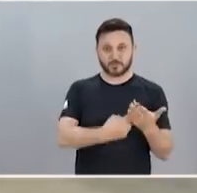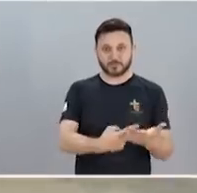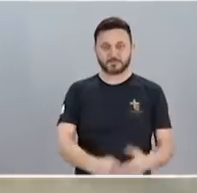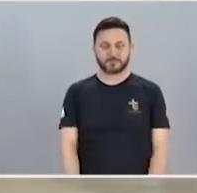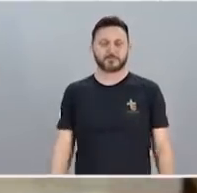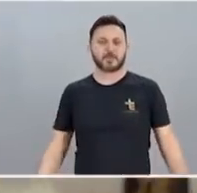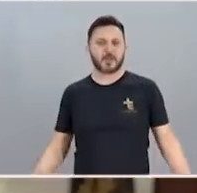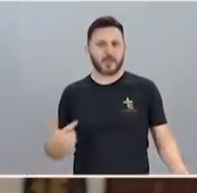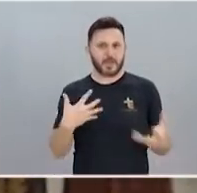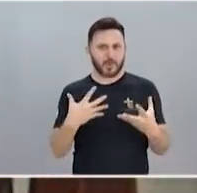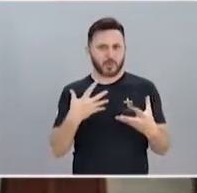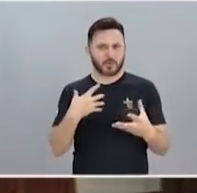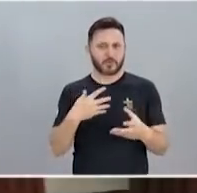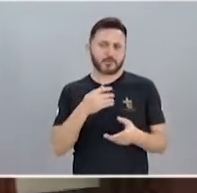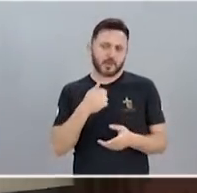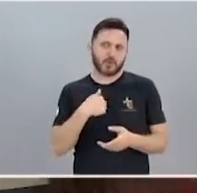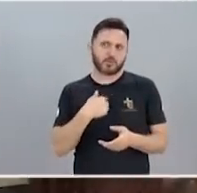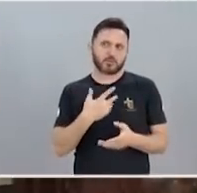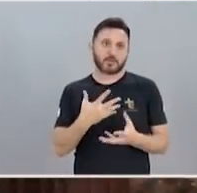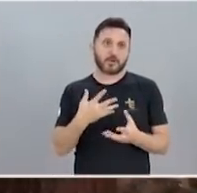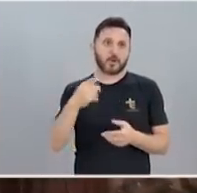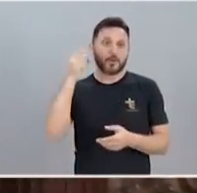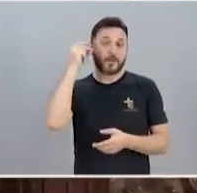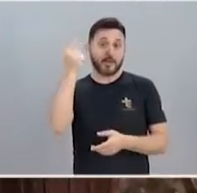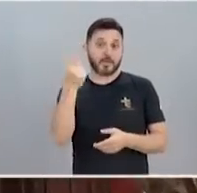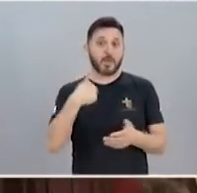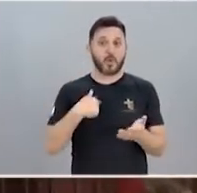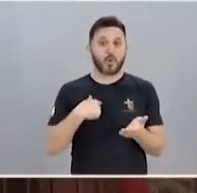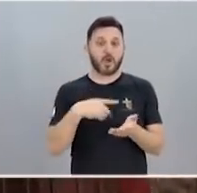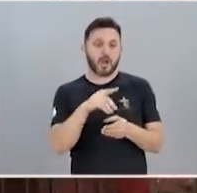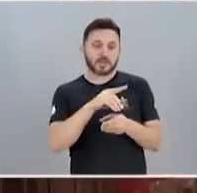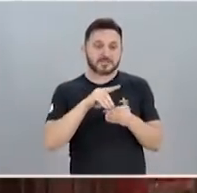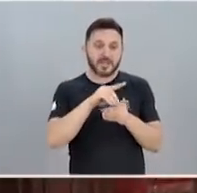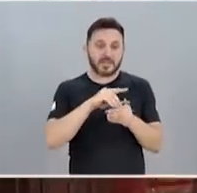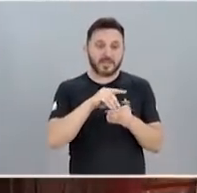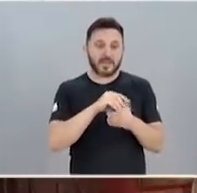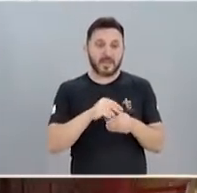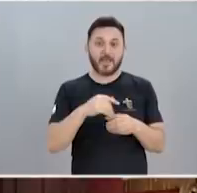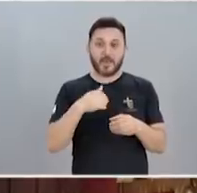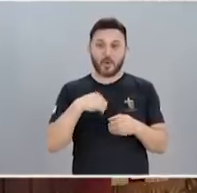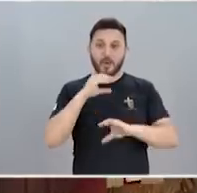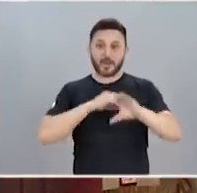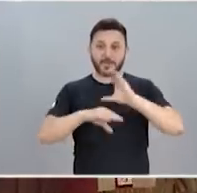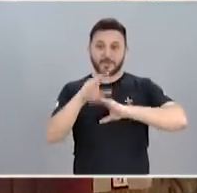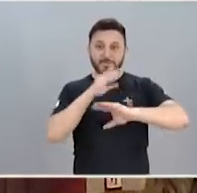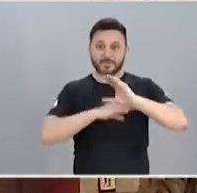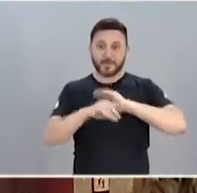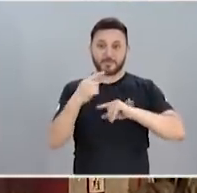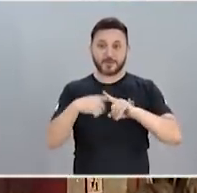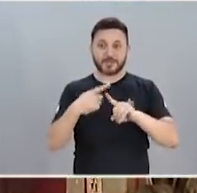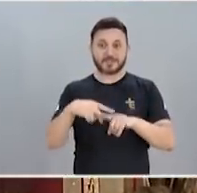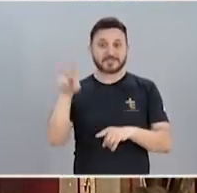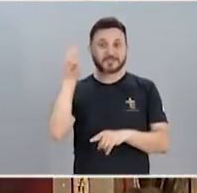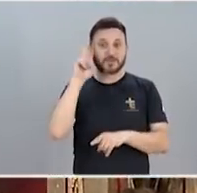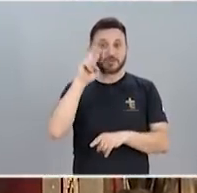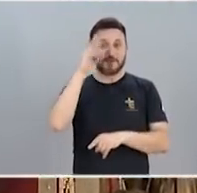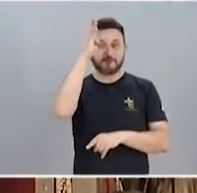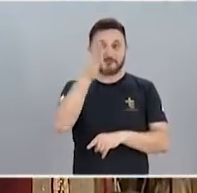Eu fiz questão de gravá-la depois que muita gente me pediu, que toda segunda-feira nós cantamos.